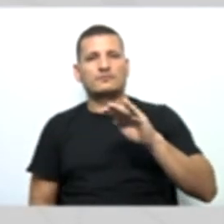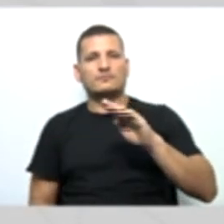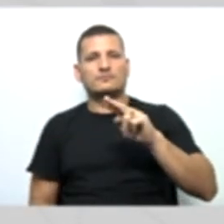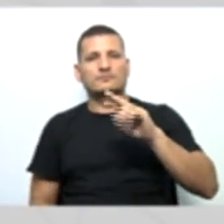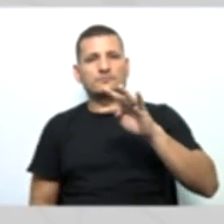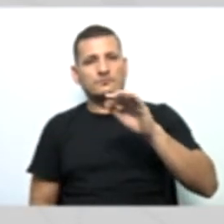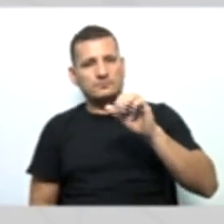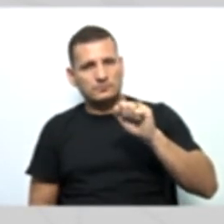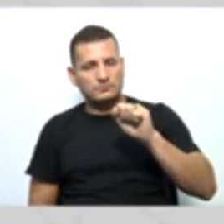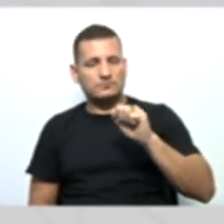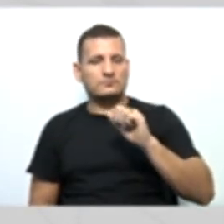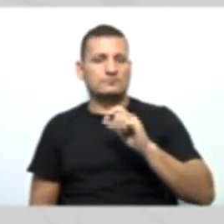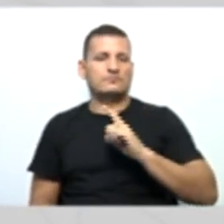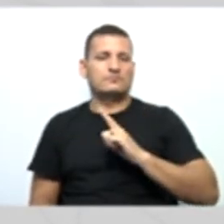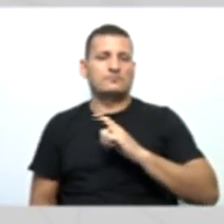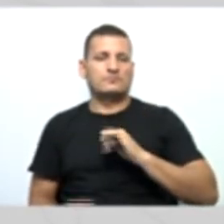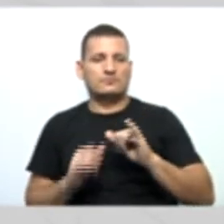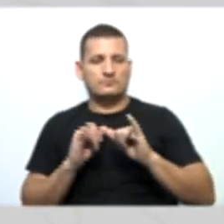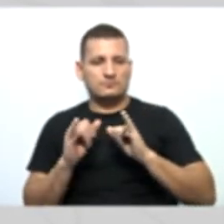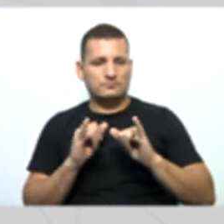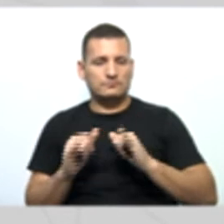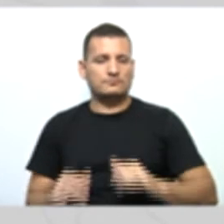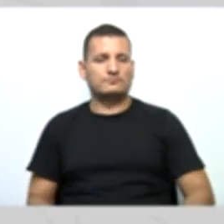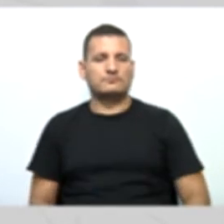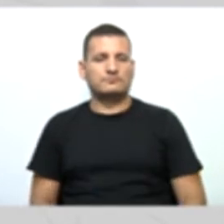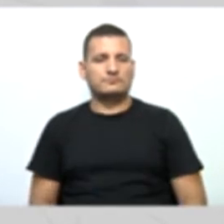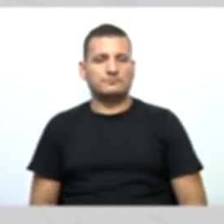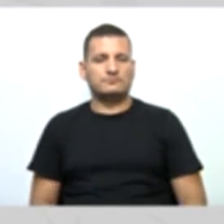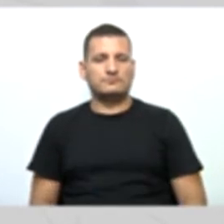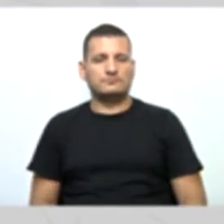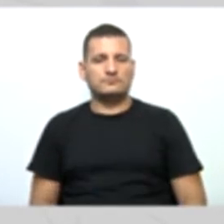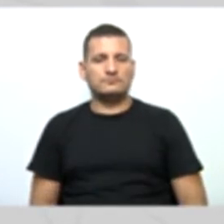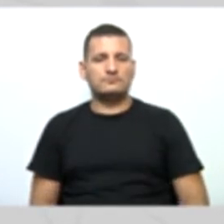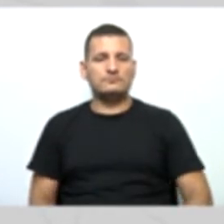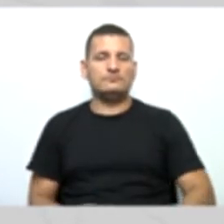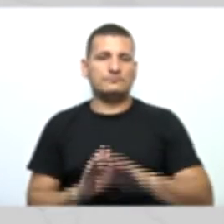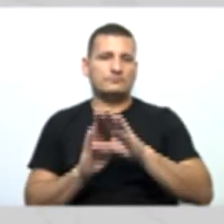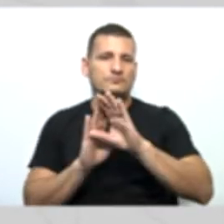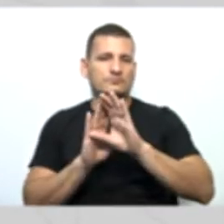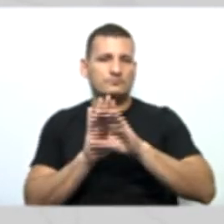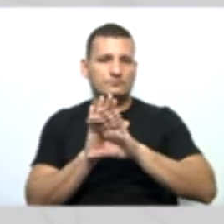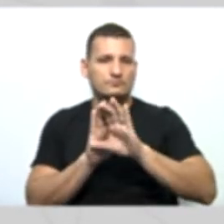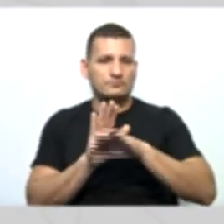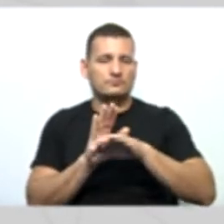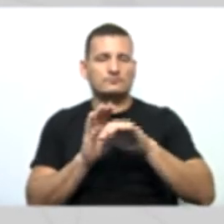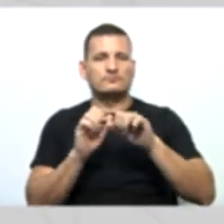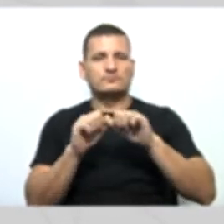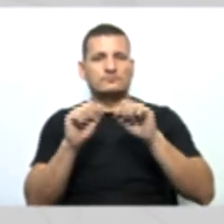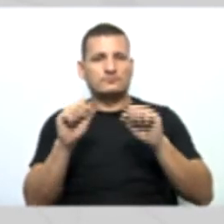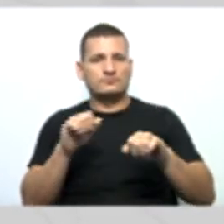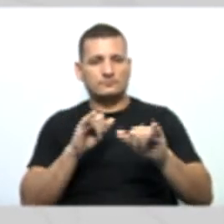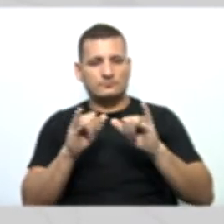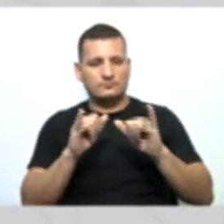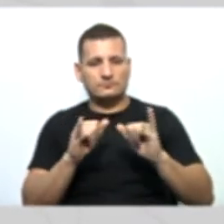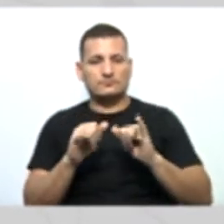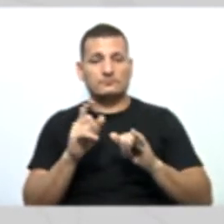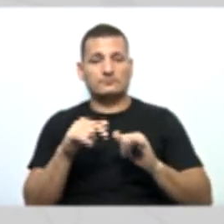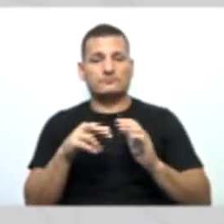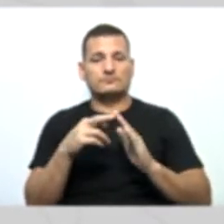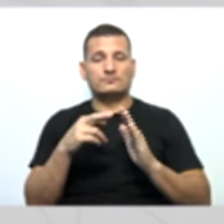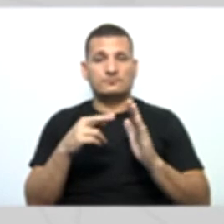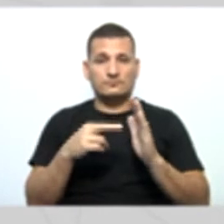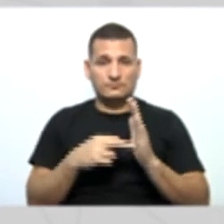e geram uma informação. Então, conceitue sistema de informação. É um conjunto de